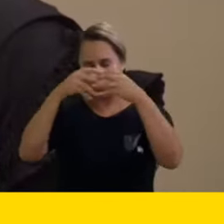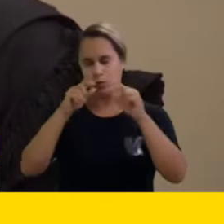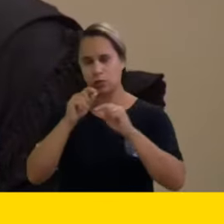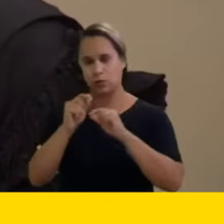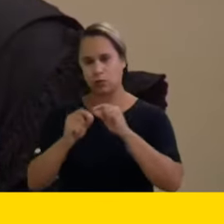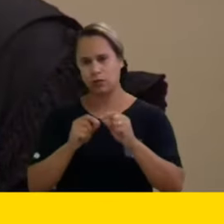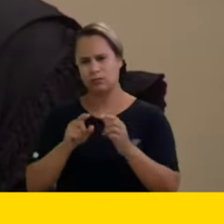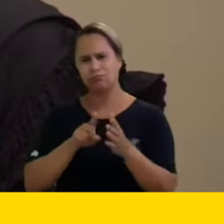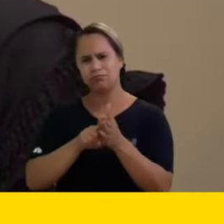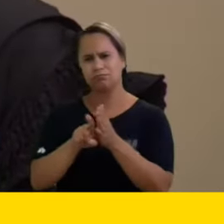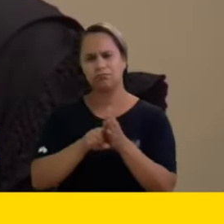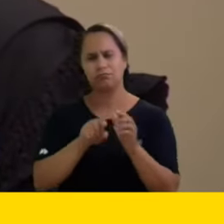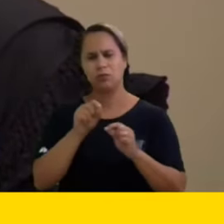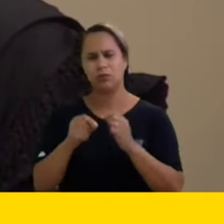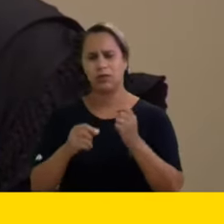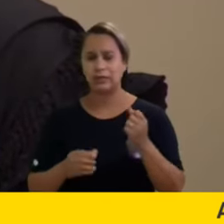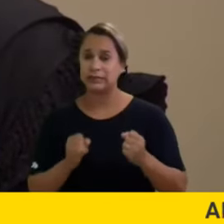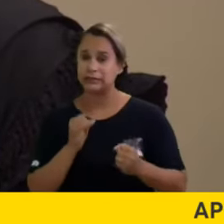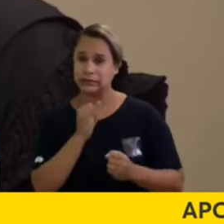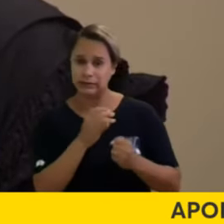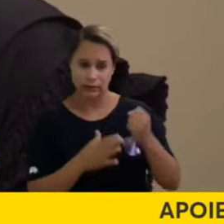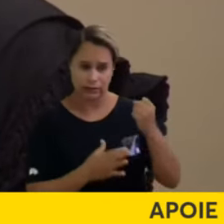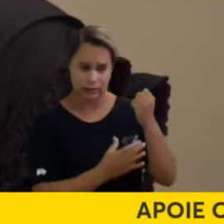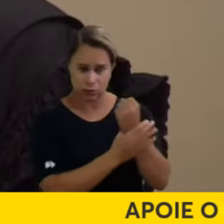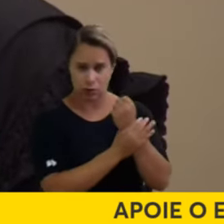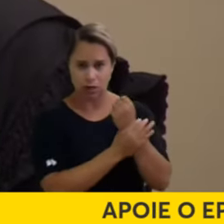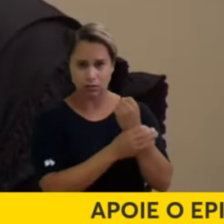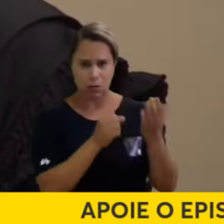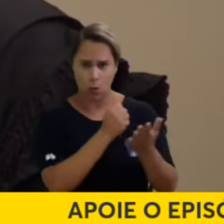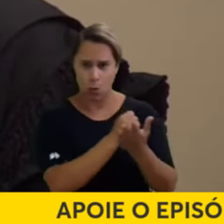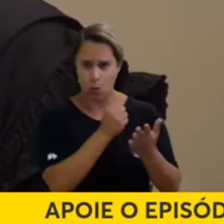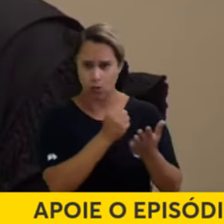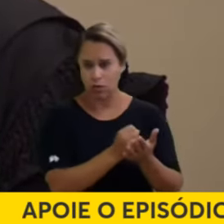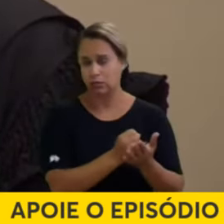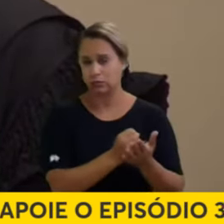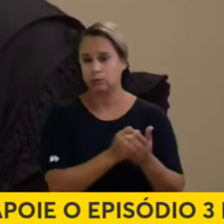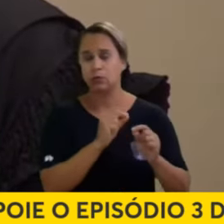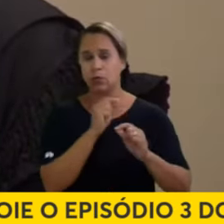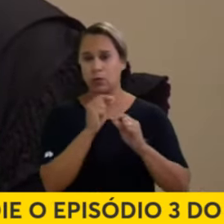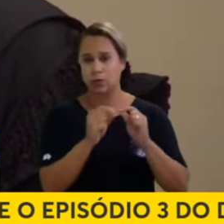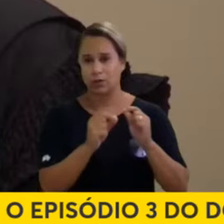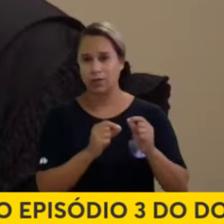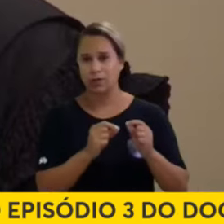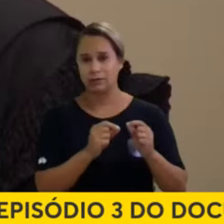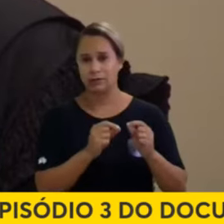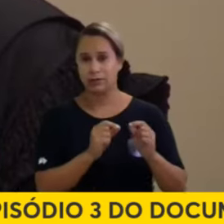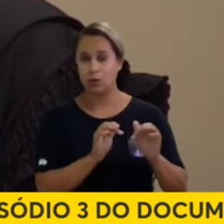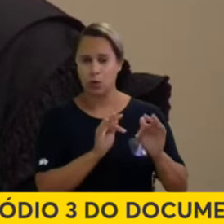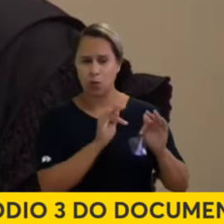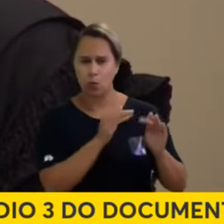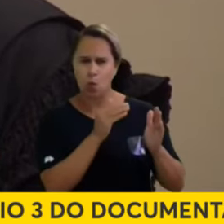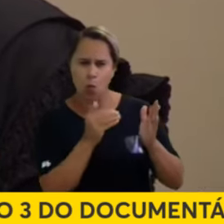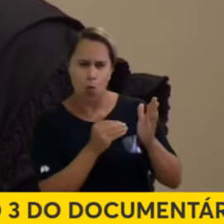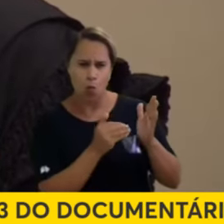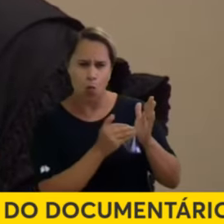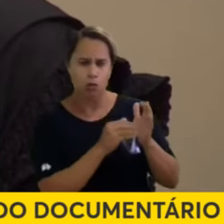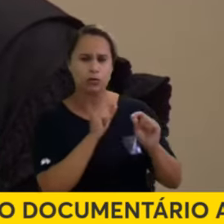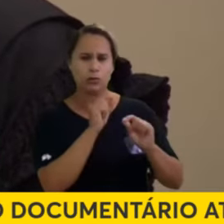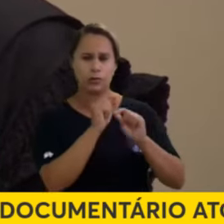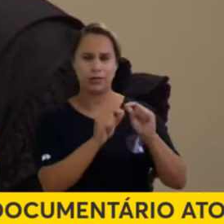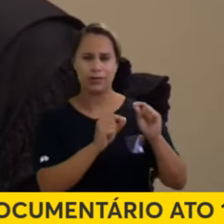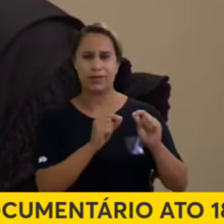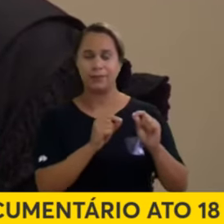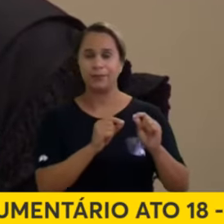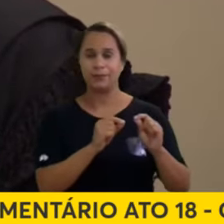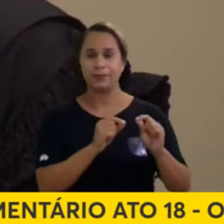segurança não tivesse sido contratada neste quadro na penúltima eleição presidencial é fato notório que o então candidato Jair bolsonaro